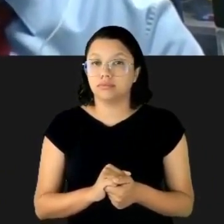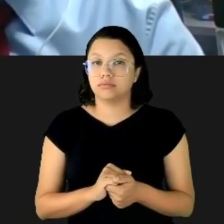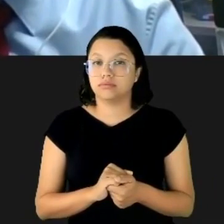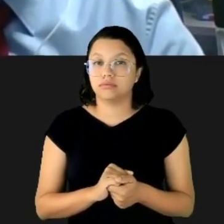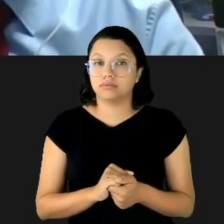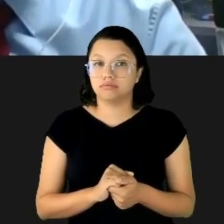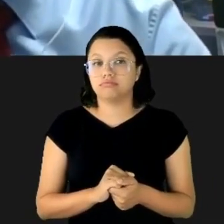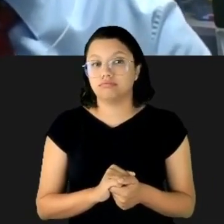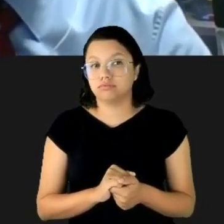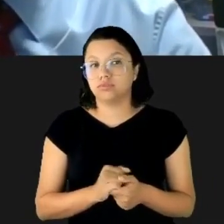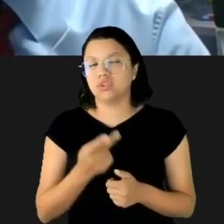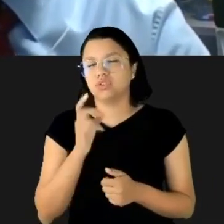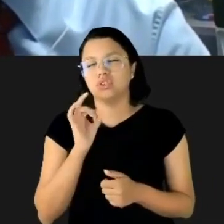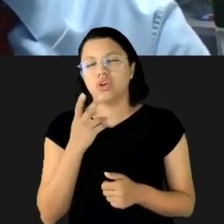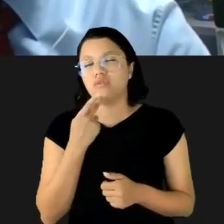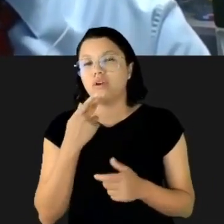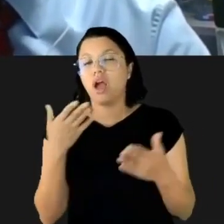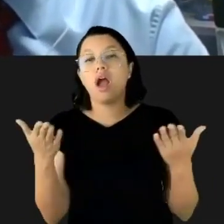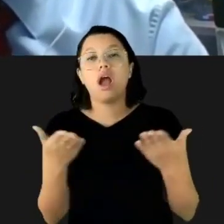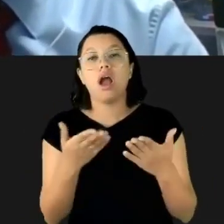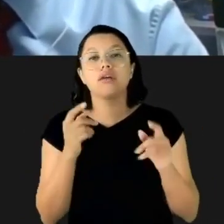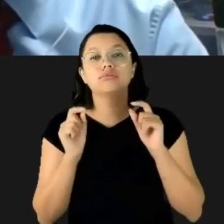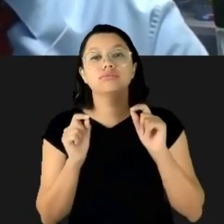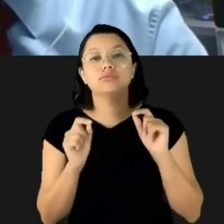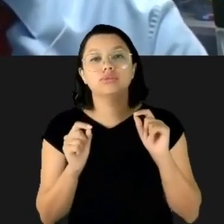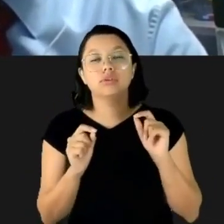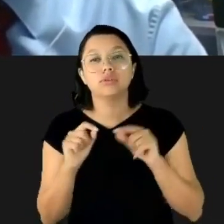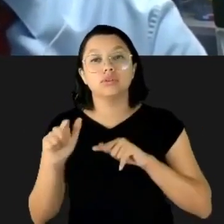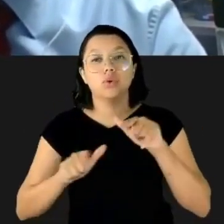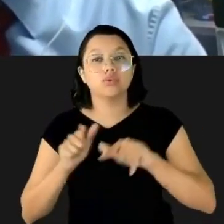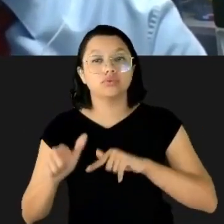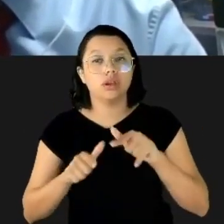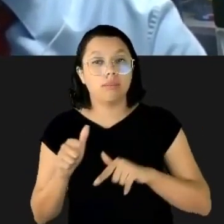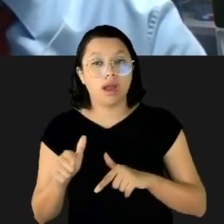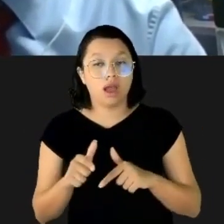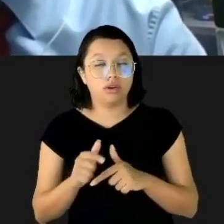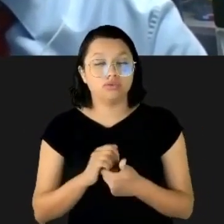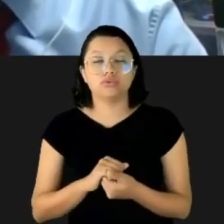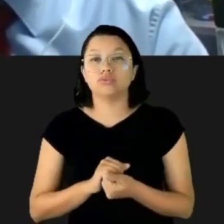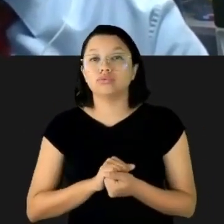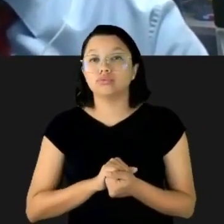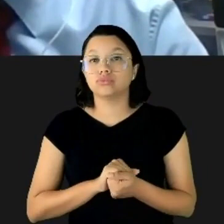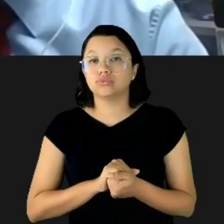só realçar aqui que as tarefas elas